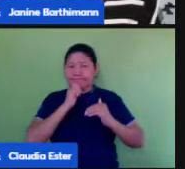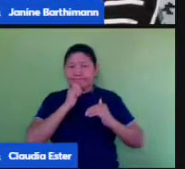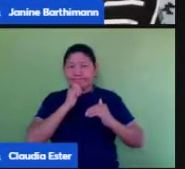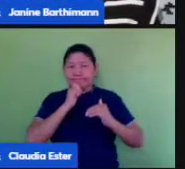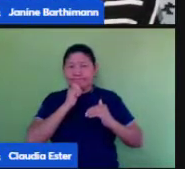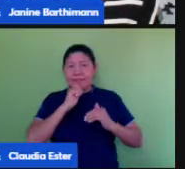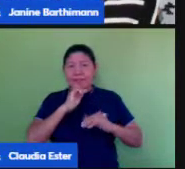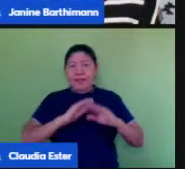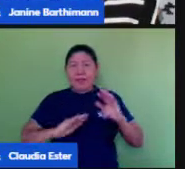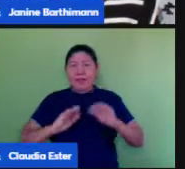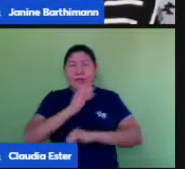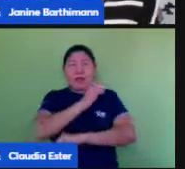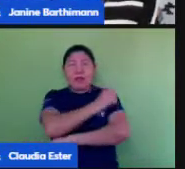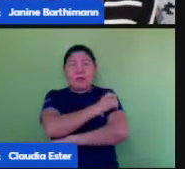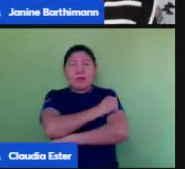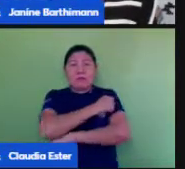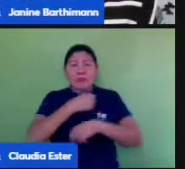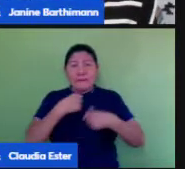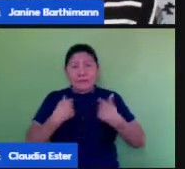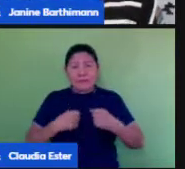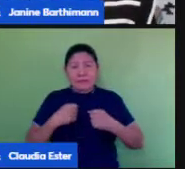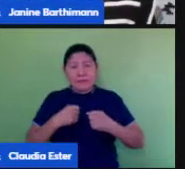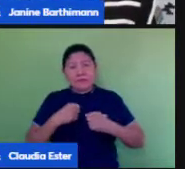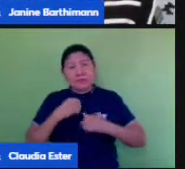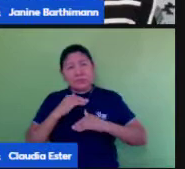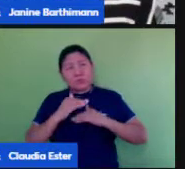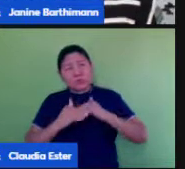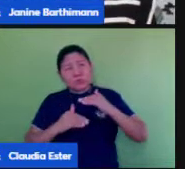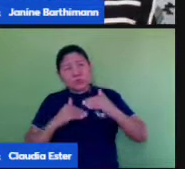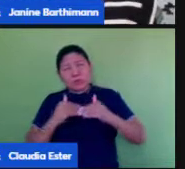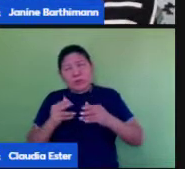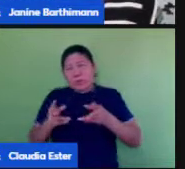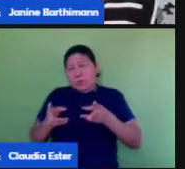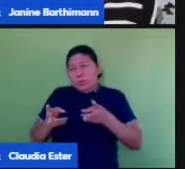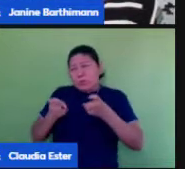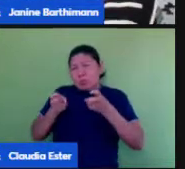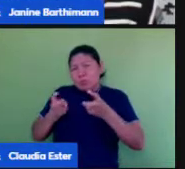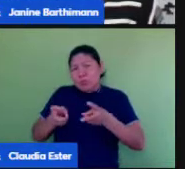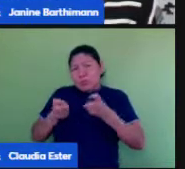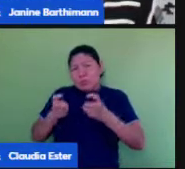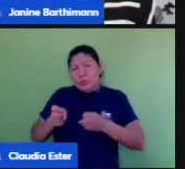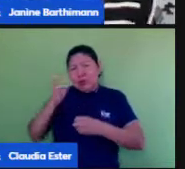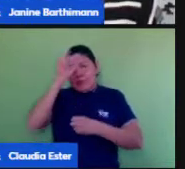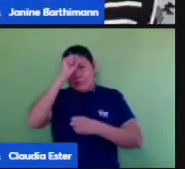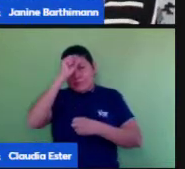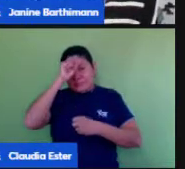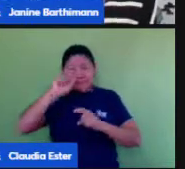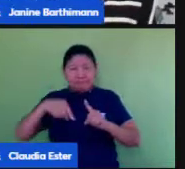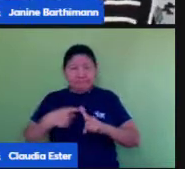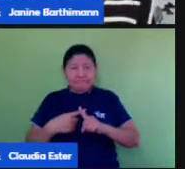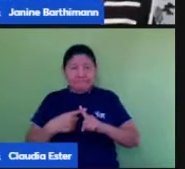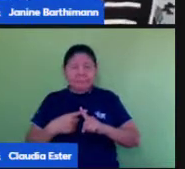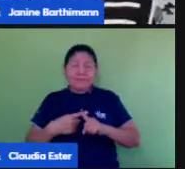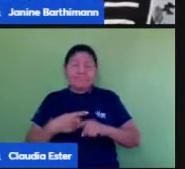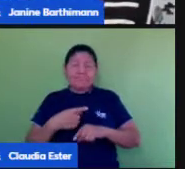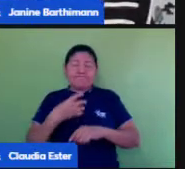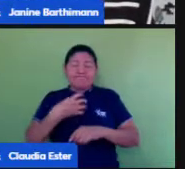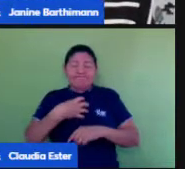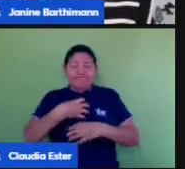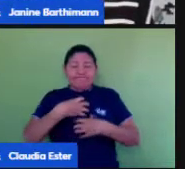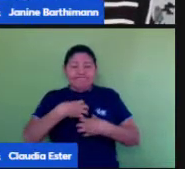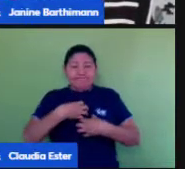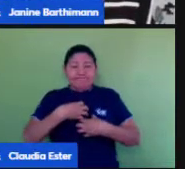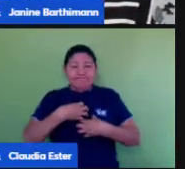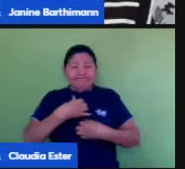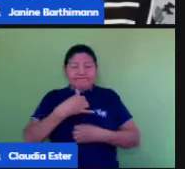aquele aluno precisa desenvolver o seu conhecimento. Então, ele sai frustrado dali. Então, ao lado